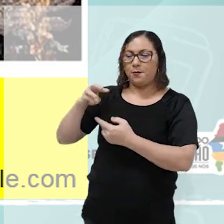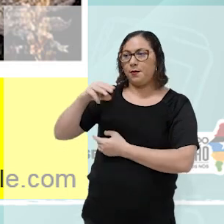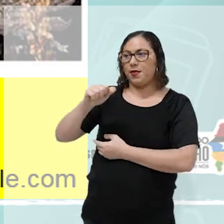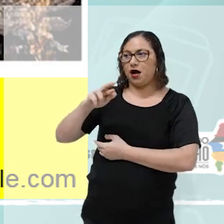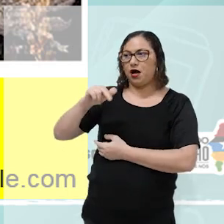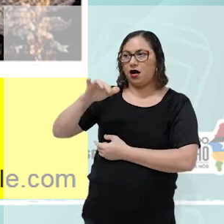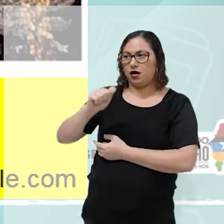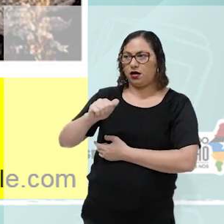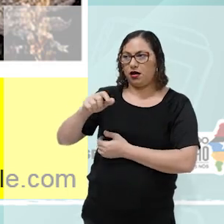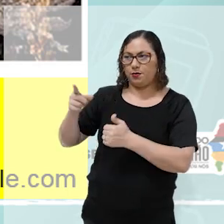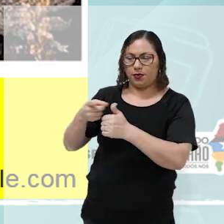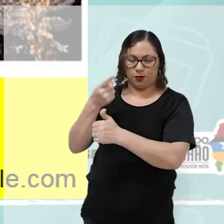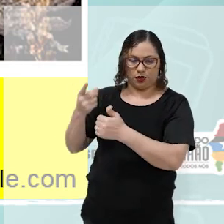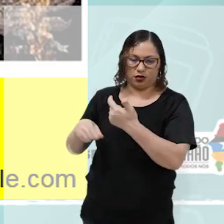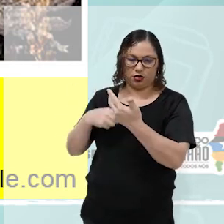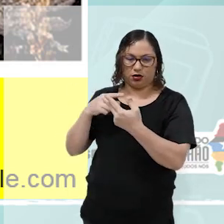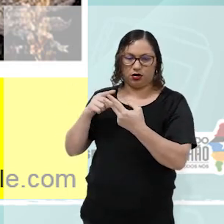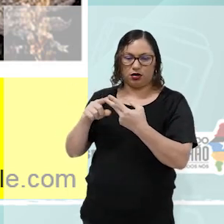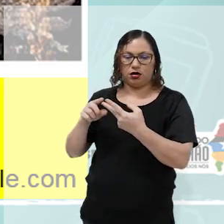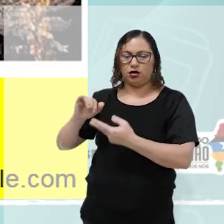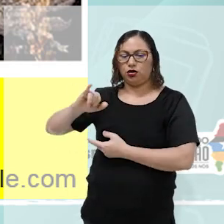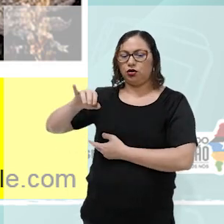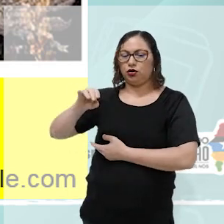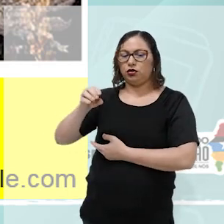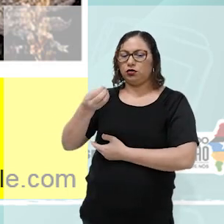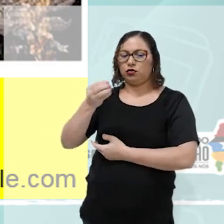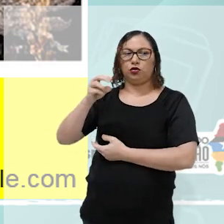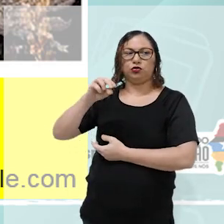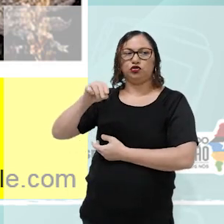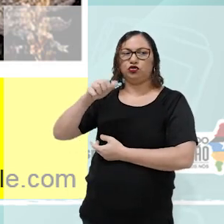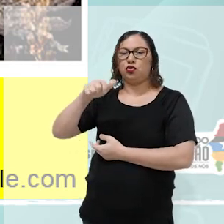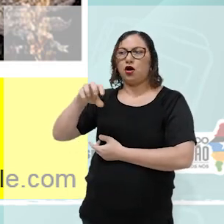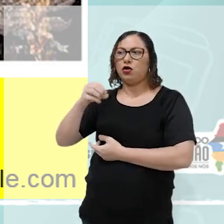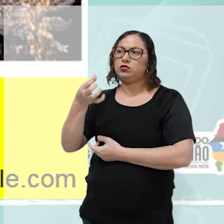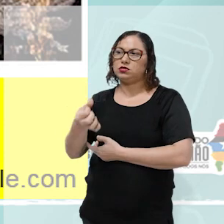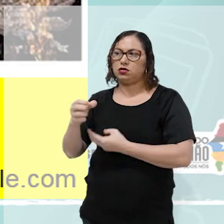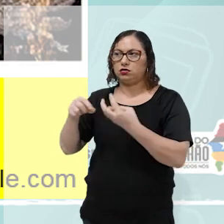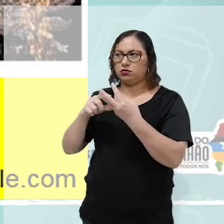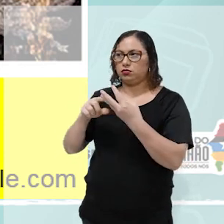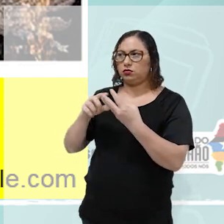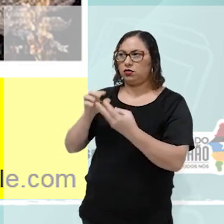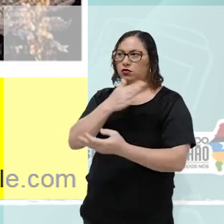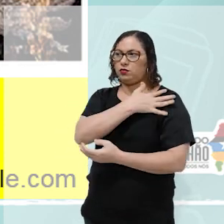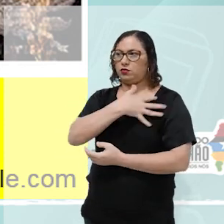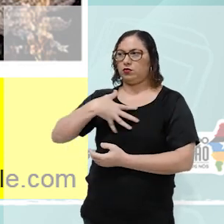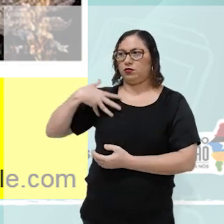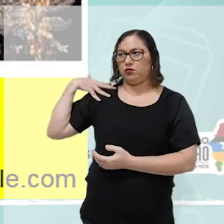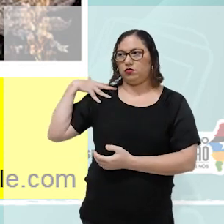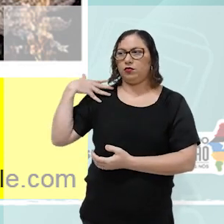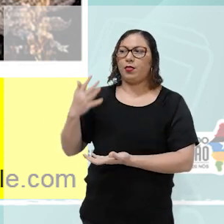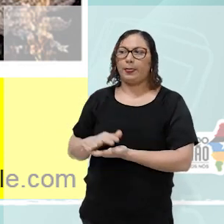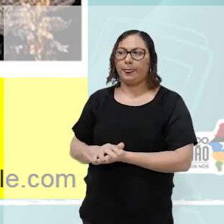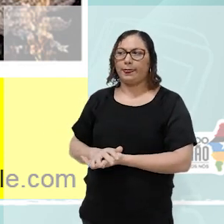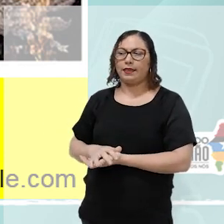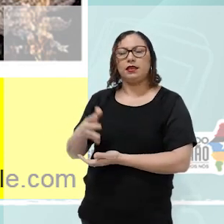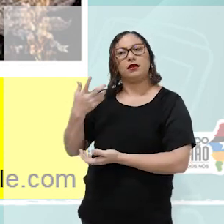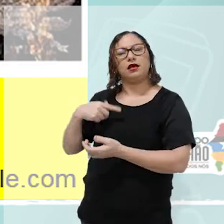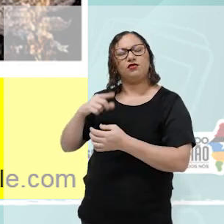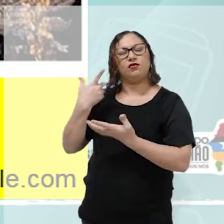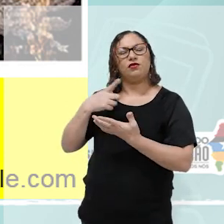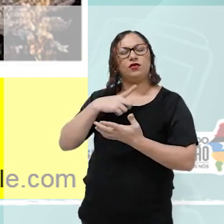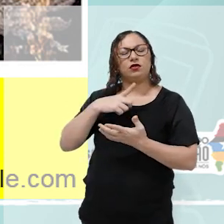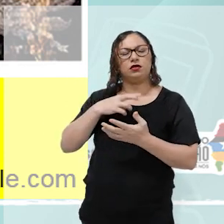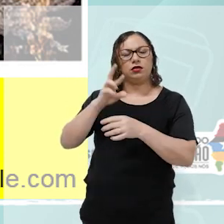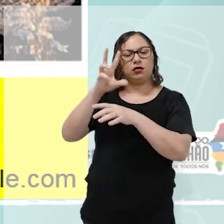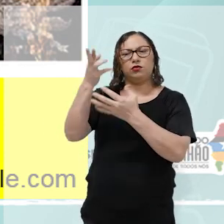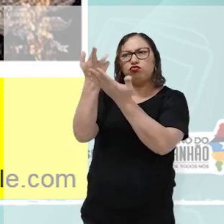a mãe de Dom Pedro I, Dom João VI, o retrato dele, a pintura, e Dom Pedro I, que foram retratados naquele período. E todas as